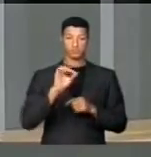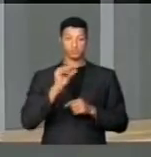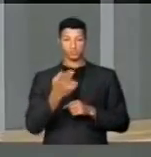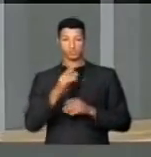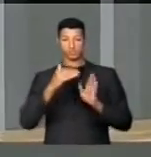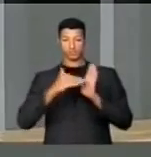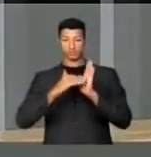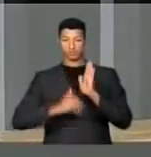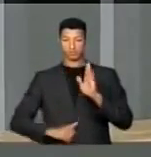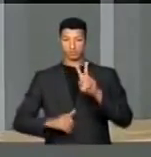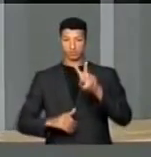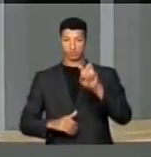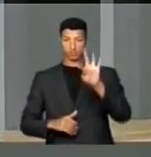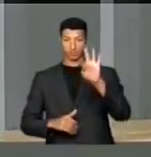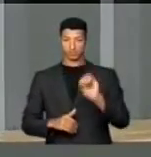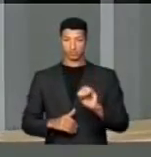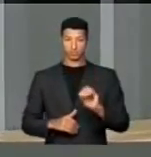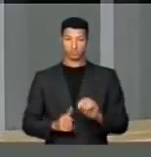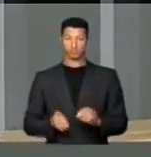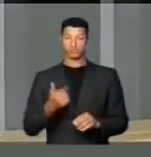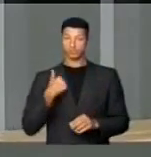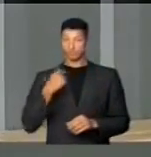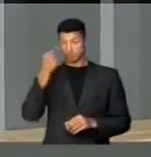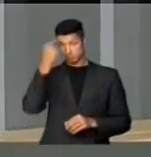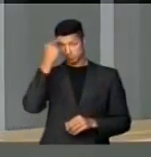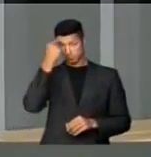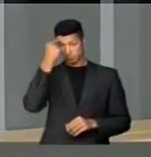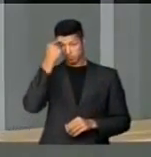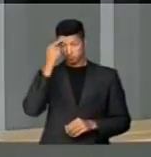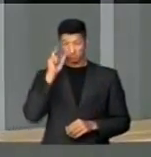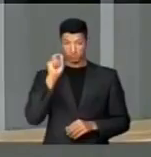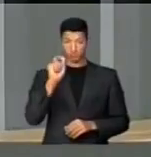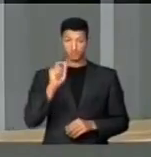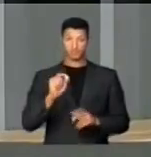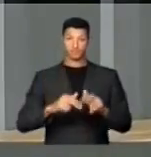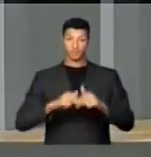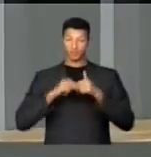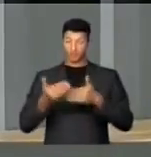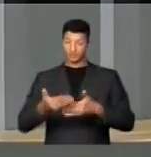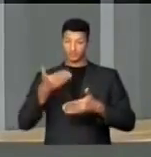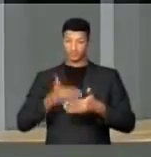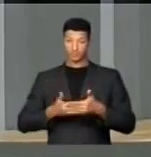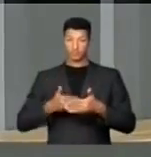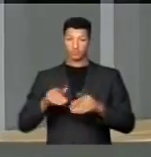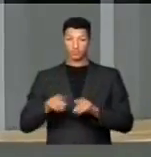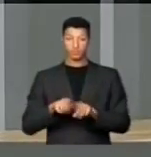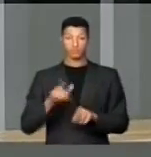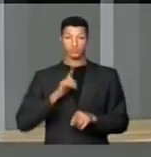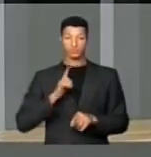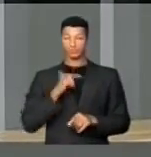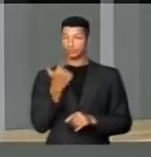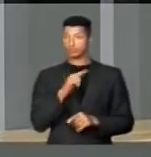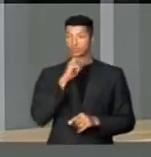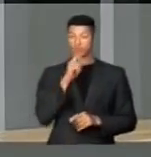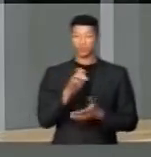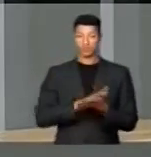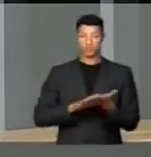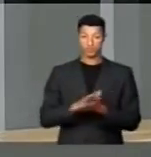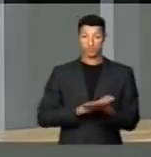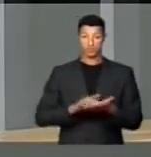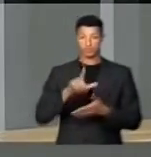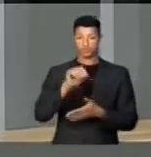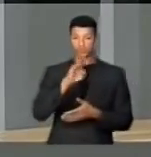pela rejeição desse veto. Eu penso, senhor presidente, que por trás disso existe sem dúvida o